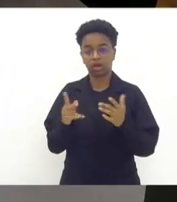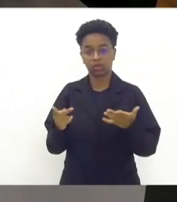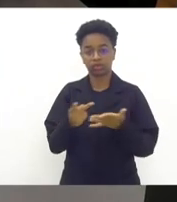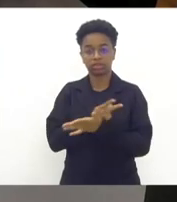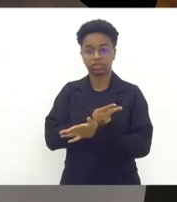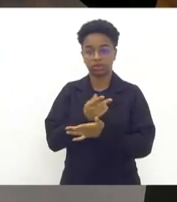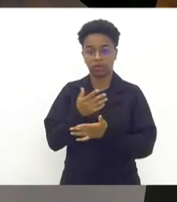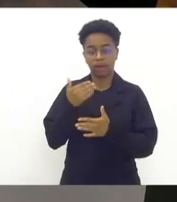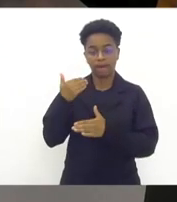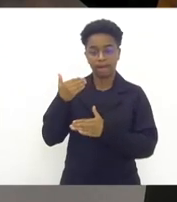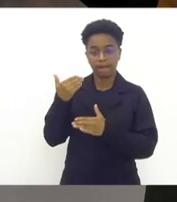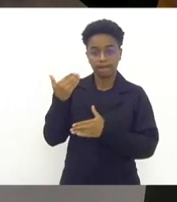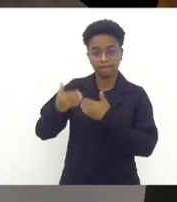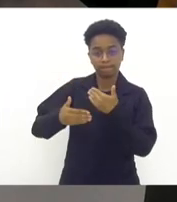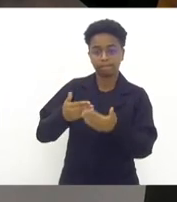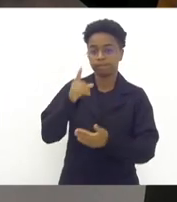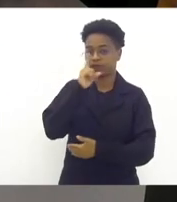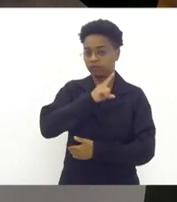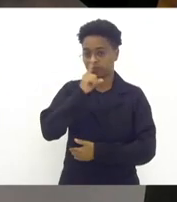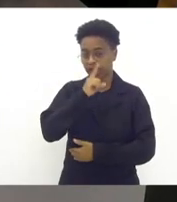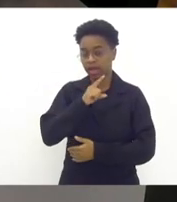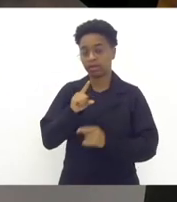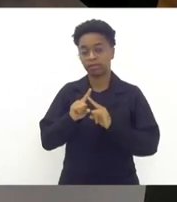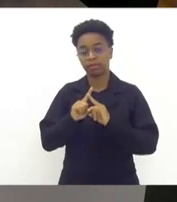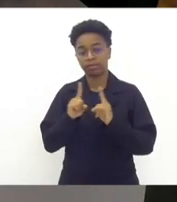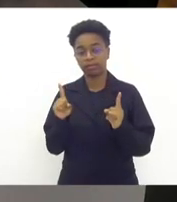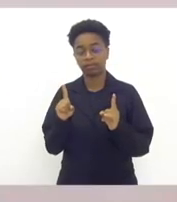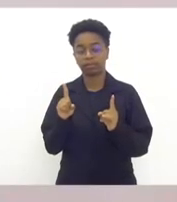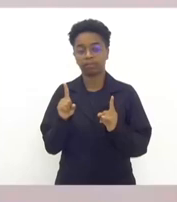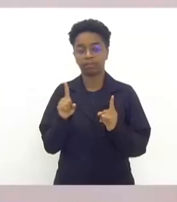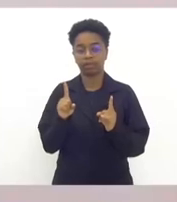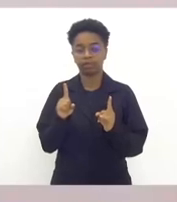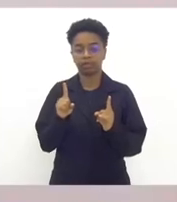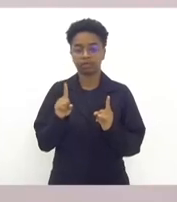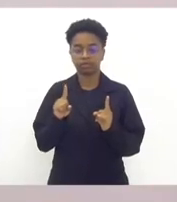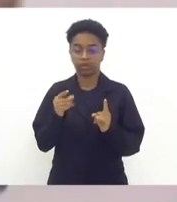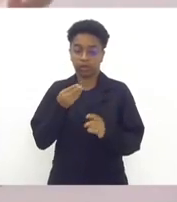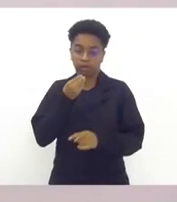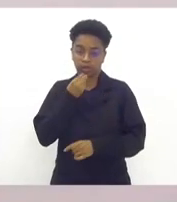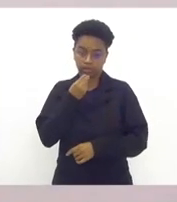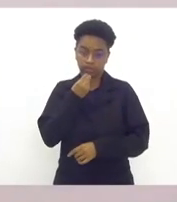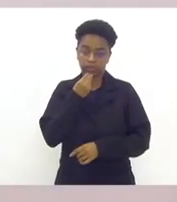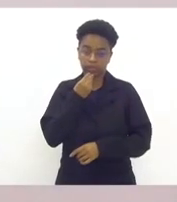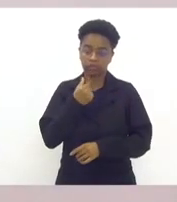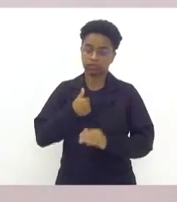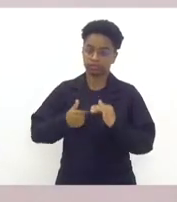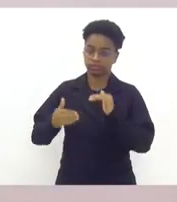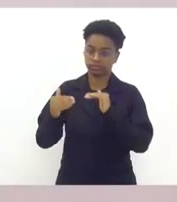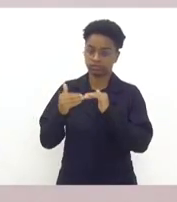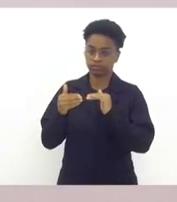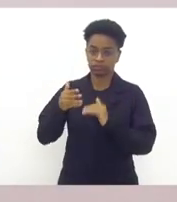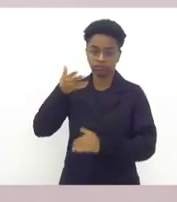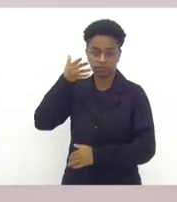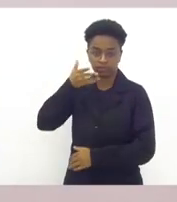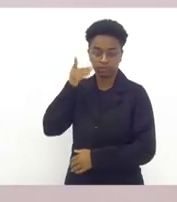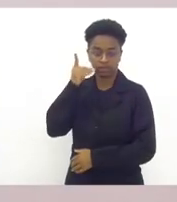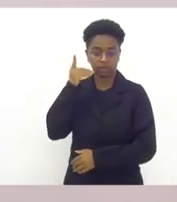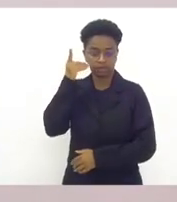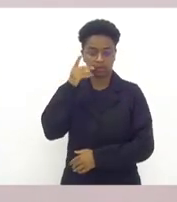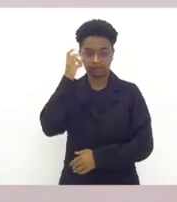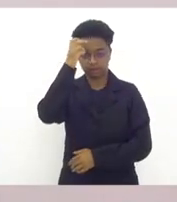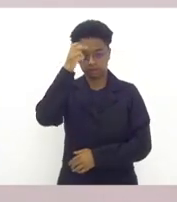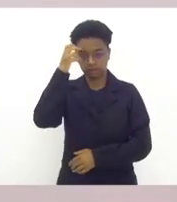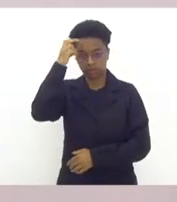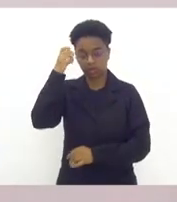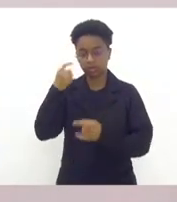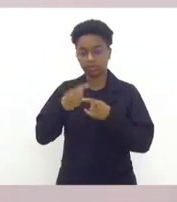processo extremamente falho, mas a gente, obviamente, corroborando com a fala da deputada Verônica, o que a gente